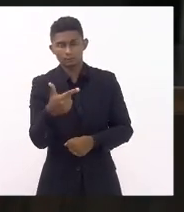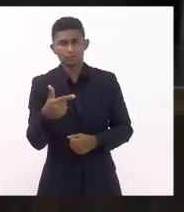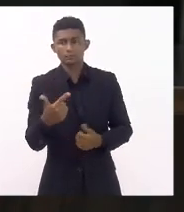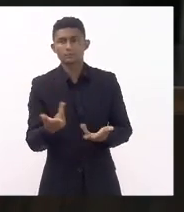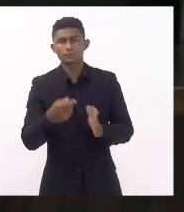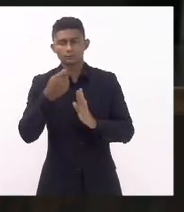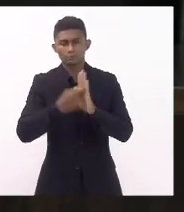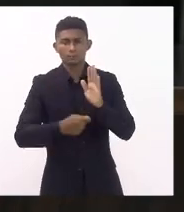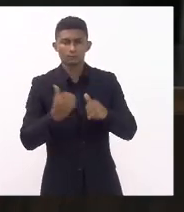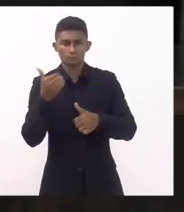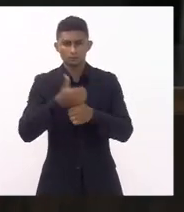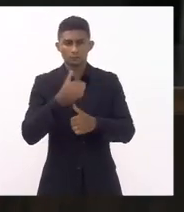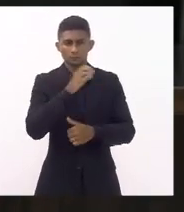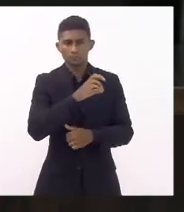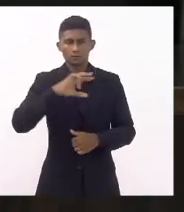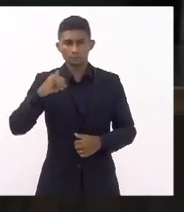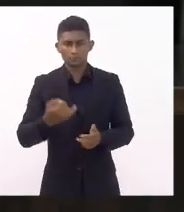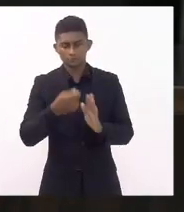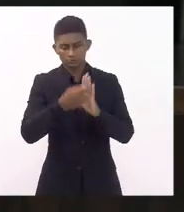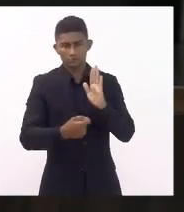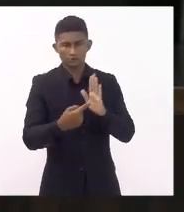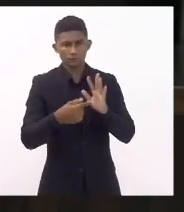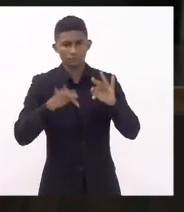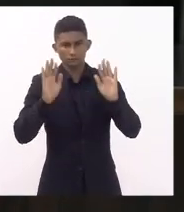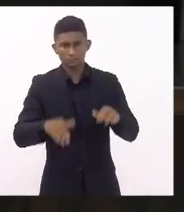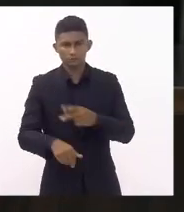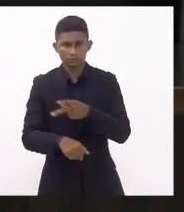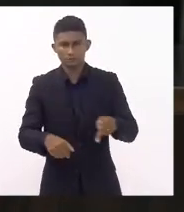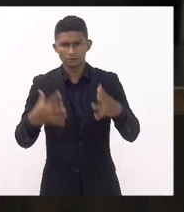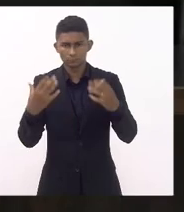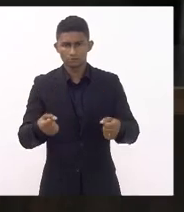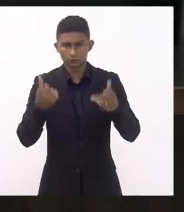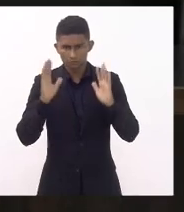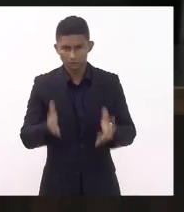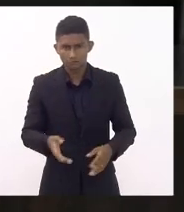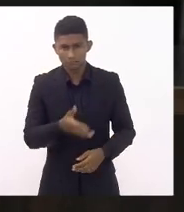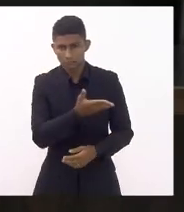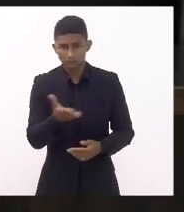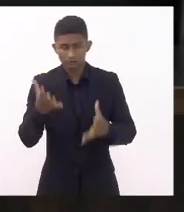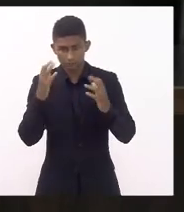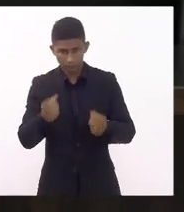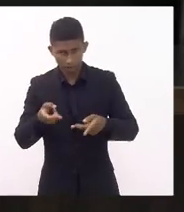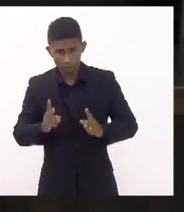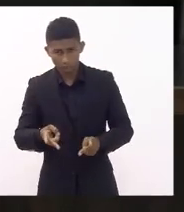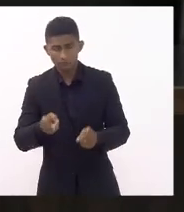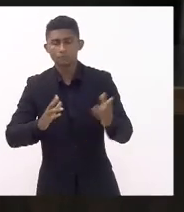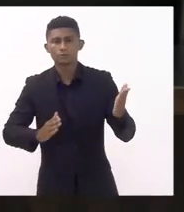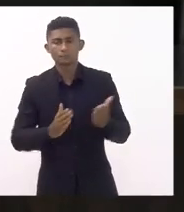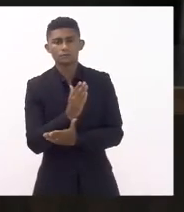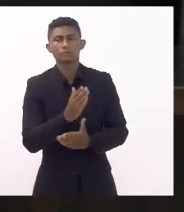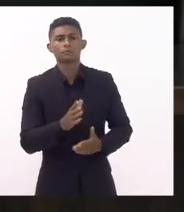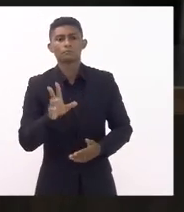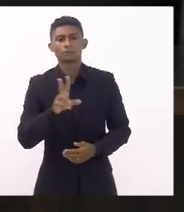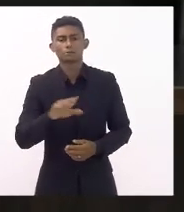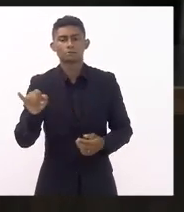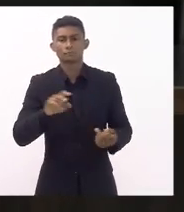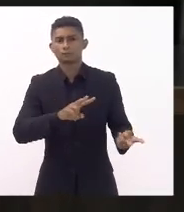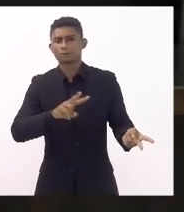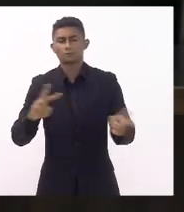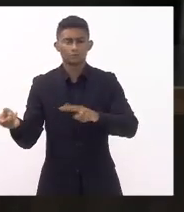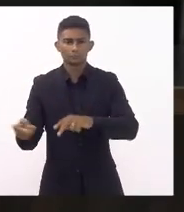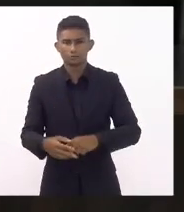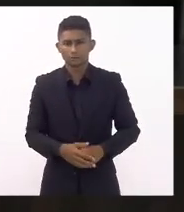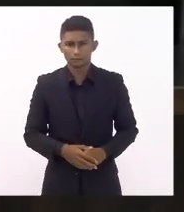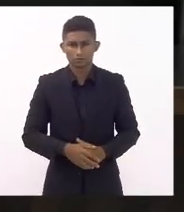da CCJ com forma final de redação, que a presidência já deferiu. Os senhores que aprovam, permaneçam como estão, aprovado, vai a autógrafo.